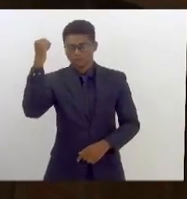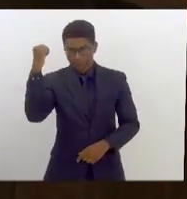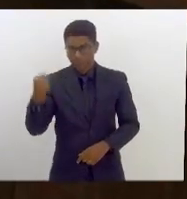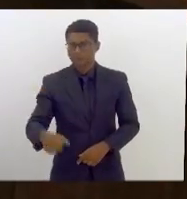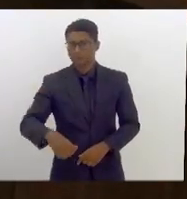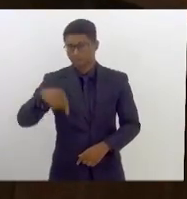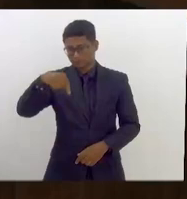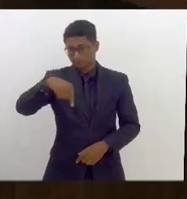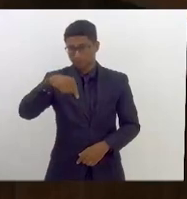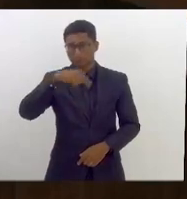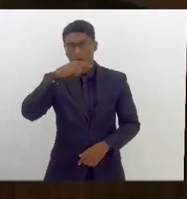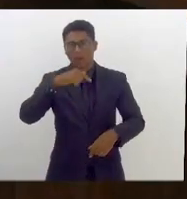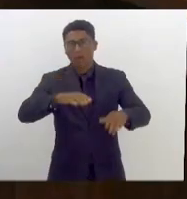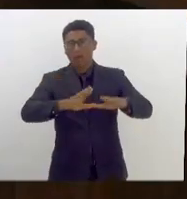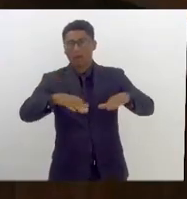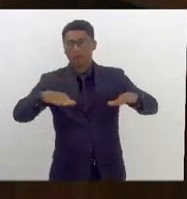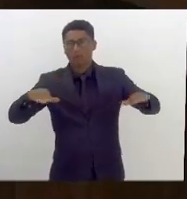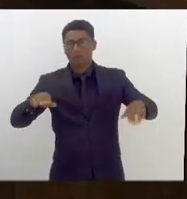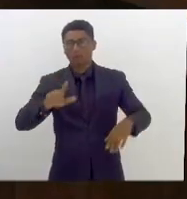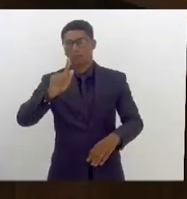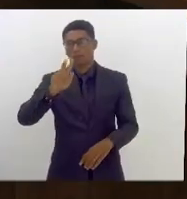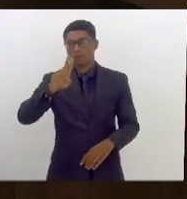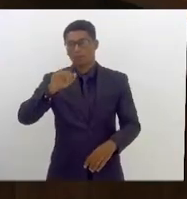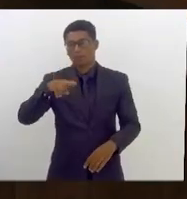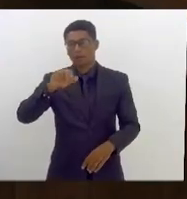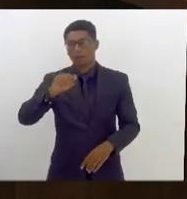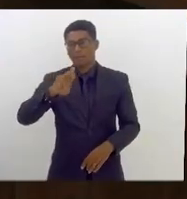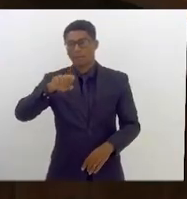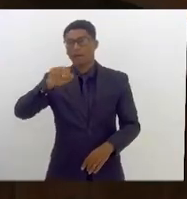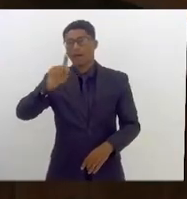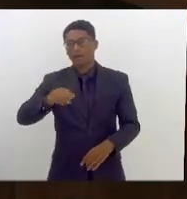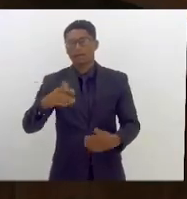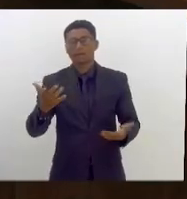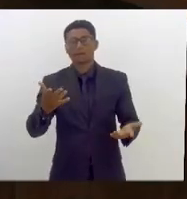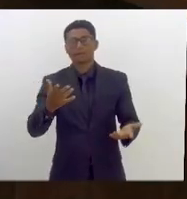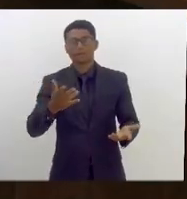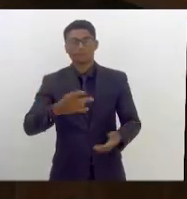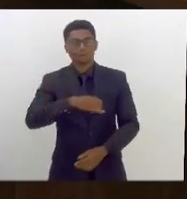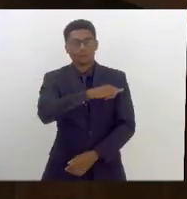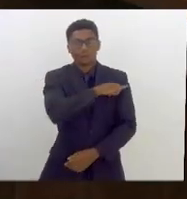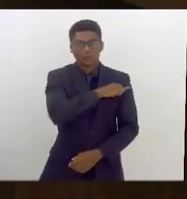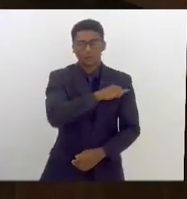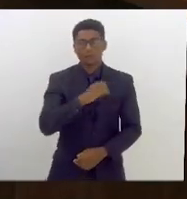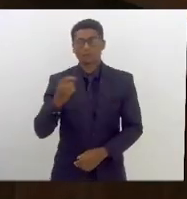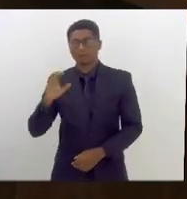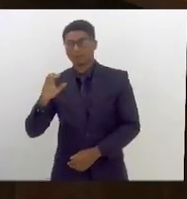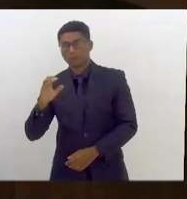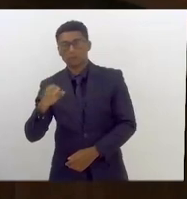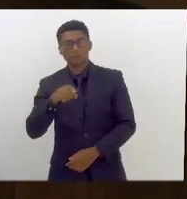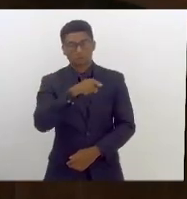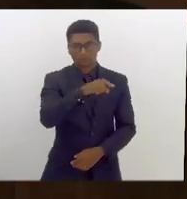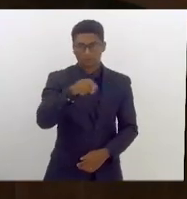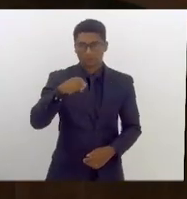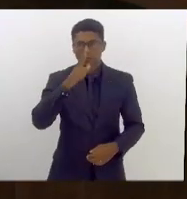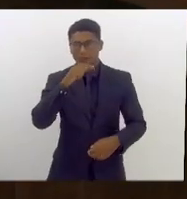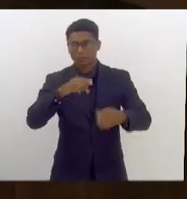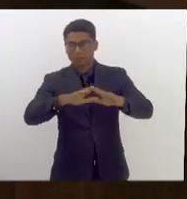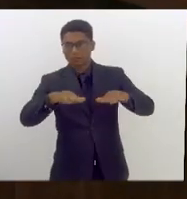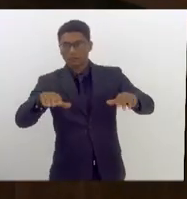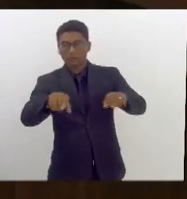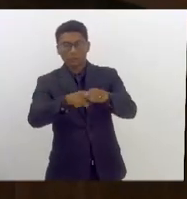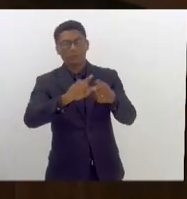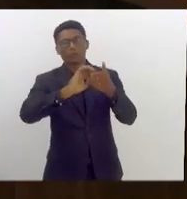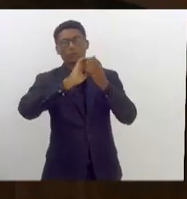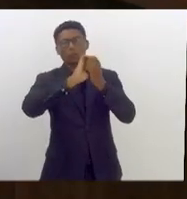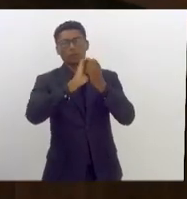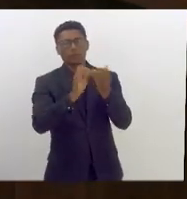visitas nessa margem desses municípios como Rio, Niterói, enfim. Então, queria aproveitar para fazer esse registro, cumprimentar o deputado Samuel Malafaia. É